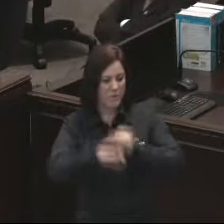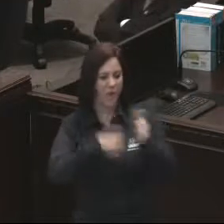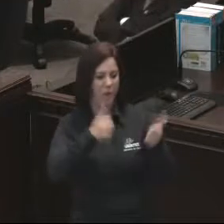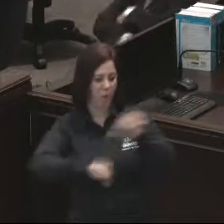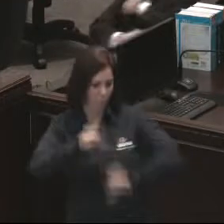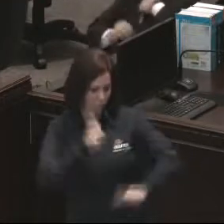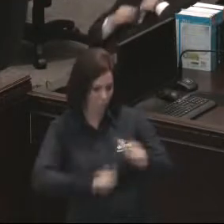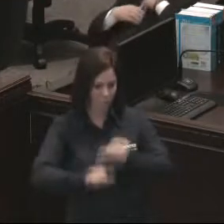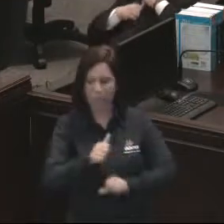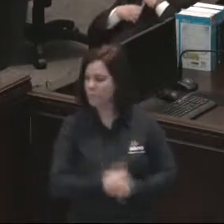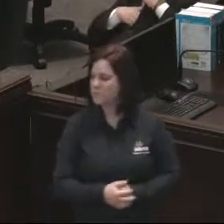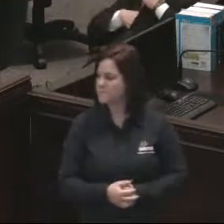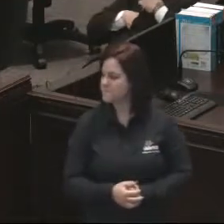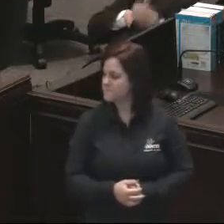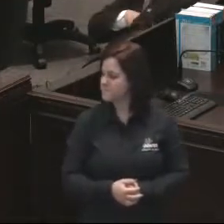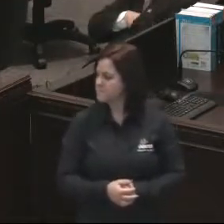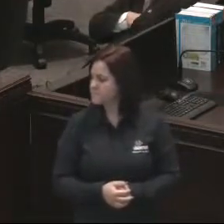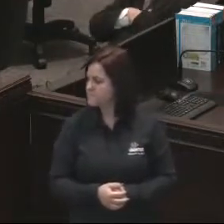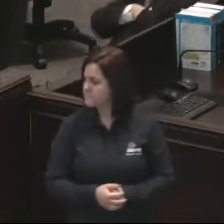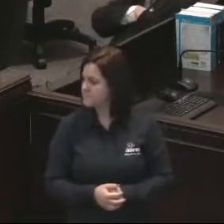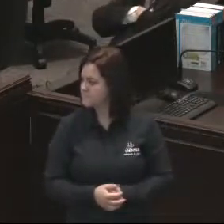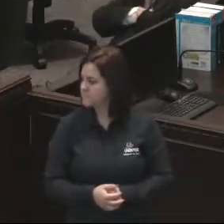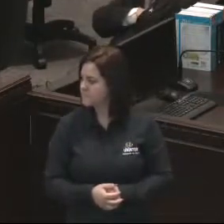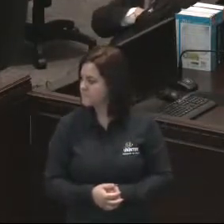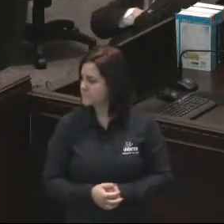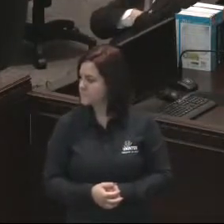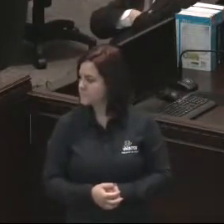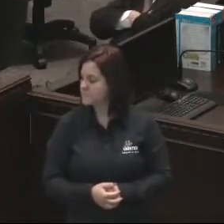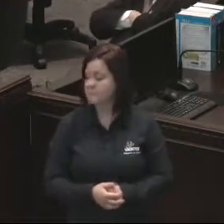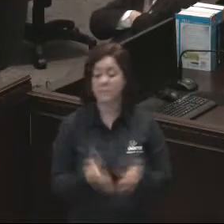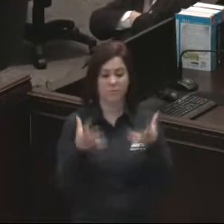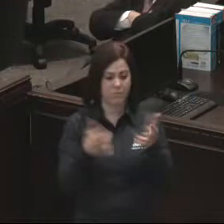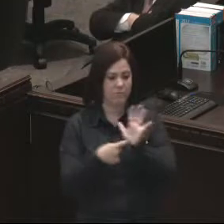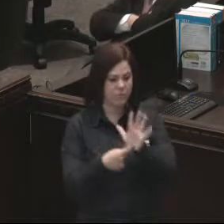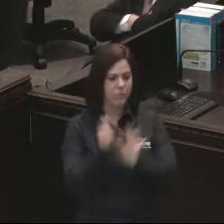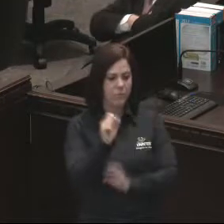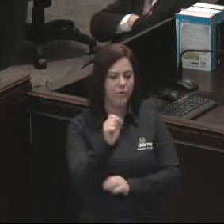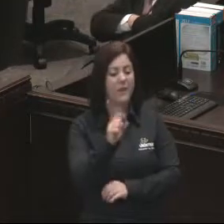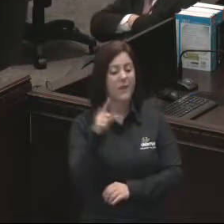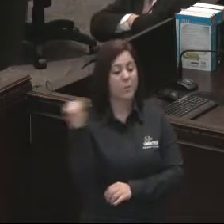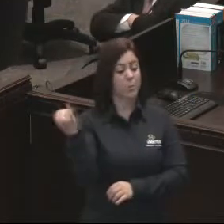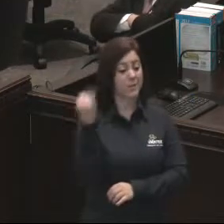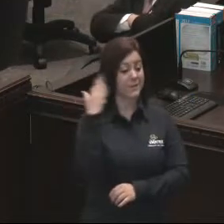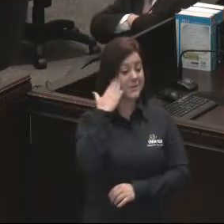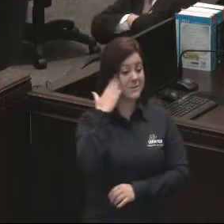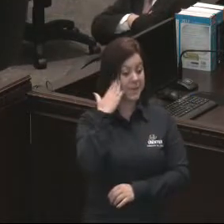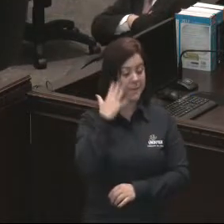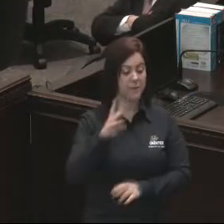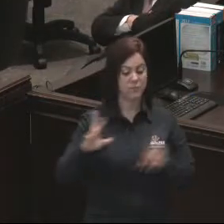Eu queria só acrescentar uma questão. É importante diferenciar esse tipo de